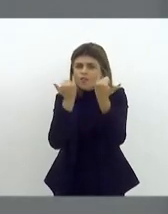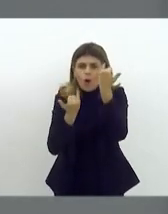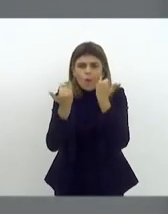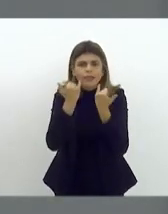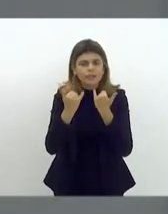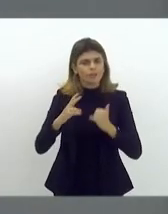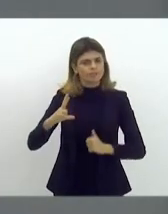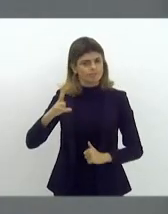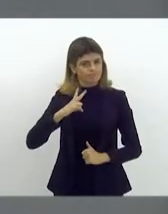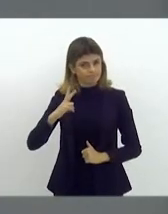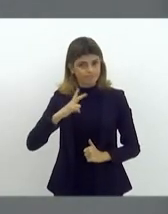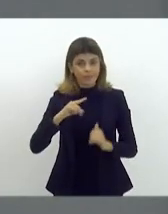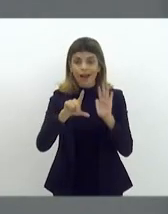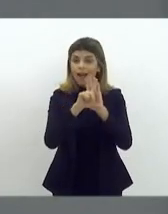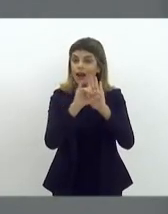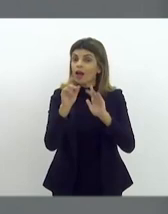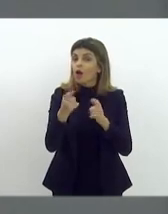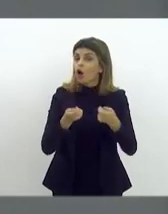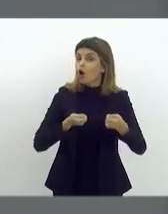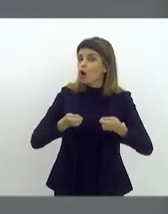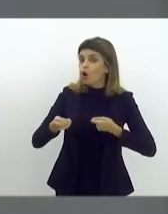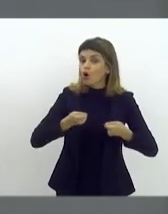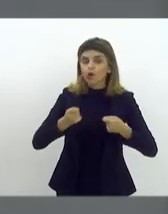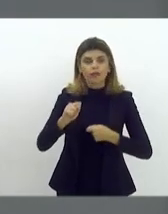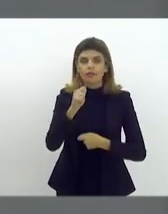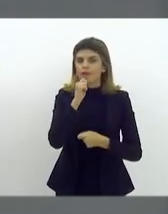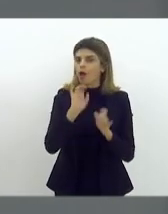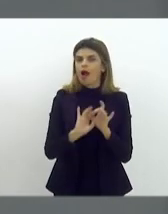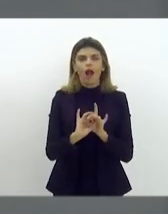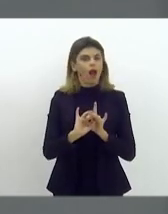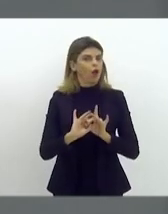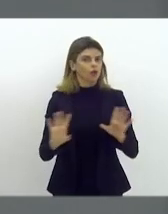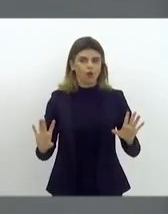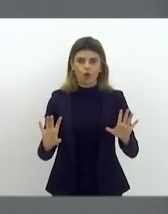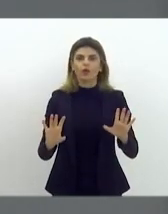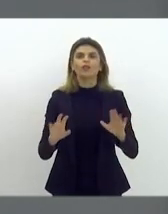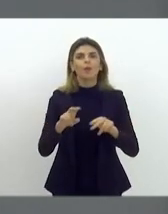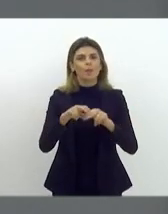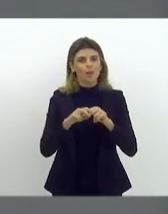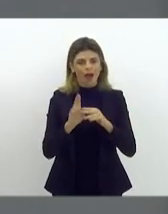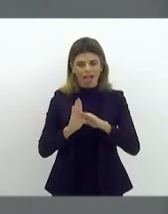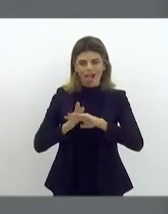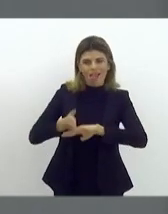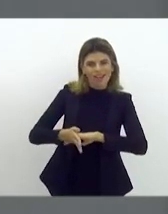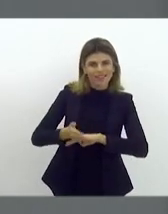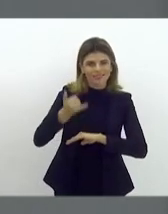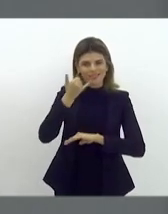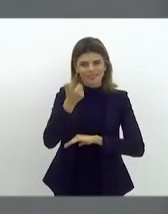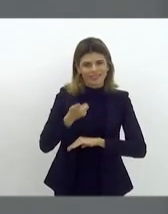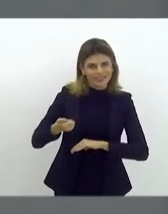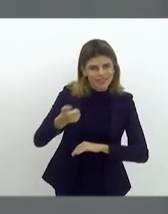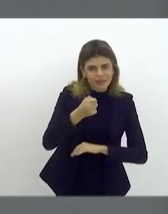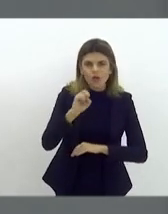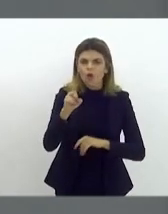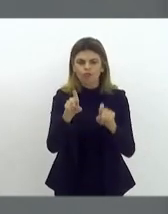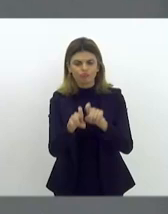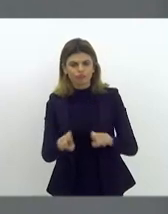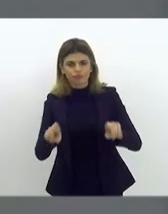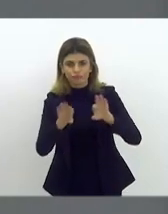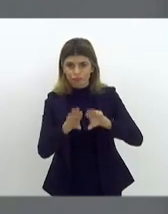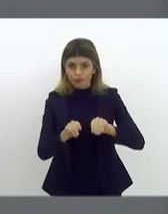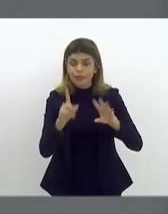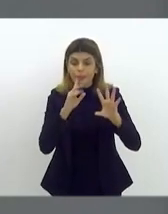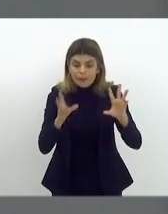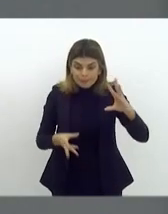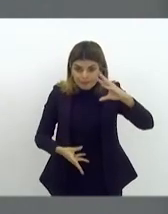assim definidas em lei ou controle remoto não autorizado do dispositivo invadido né E também foi suprimida a